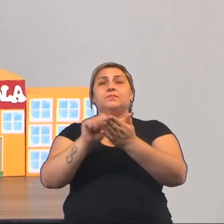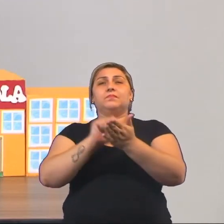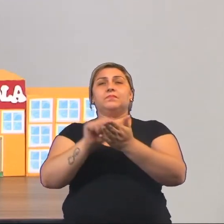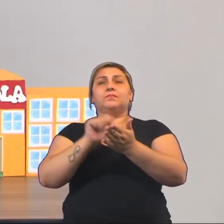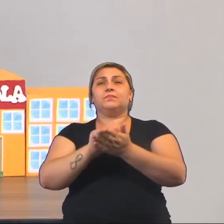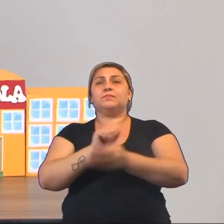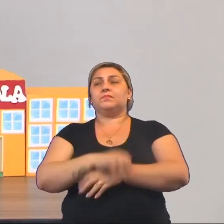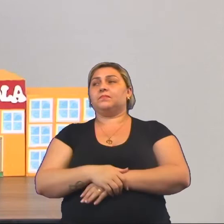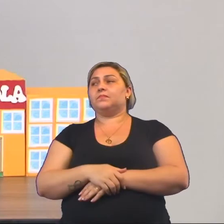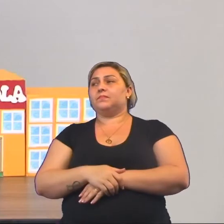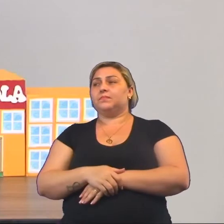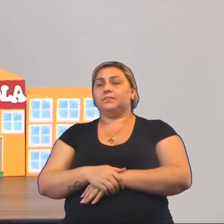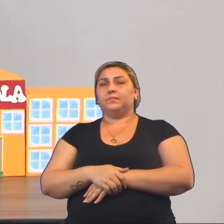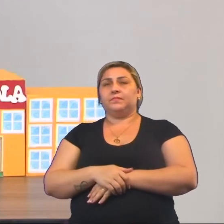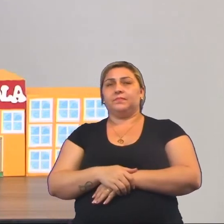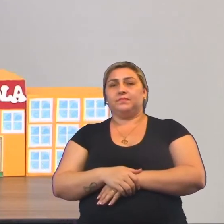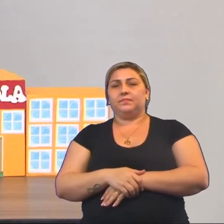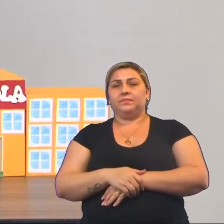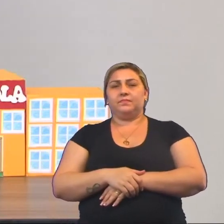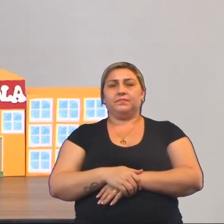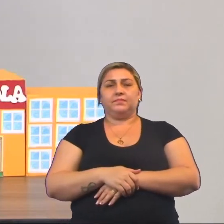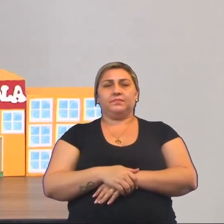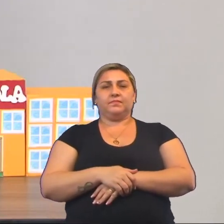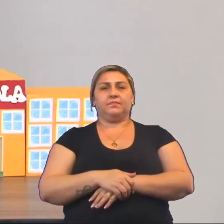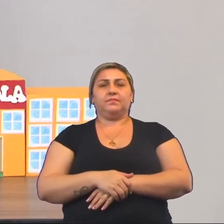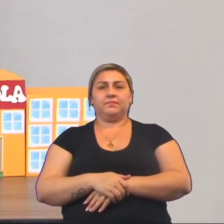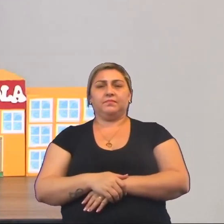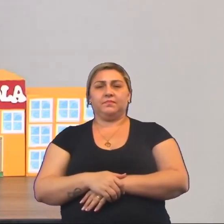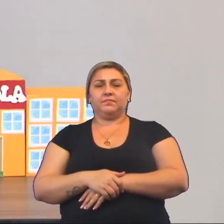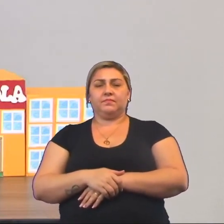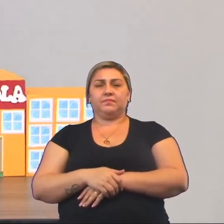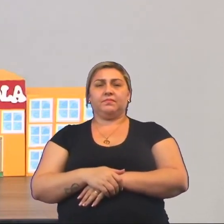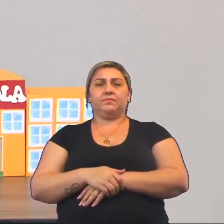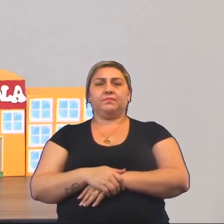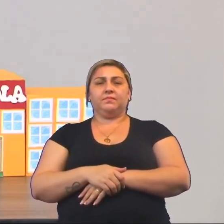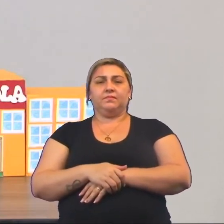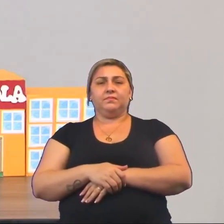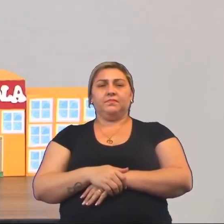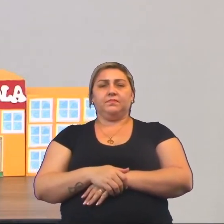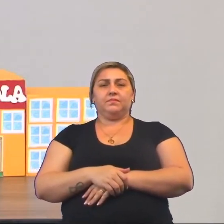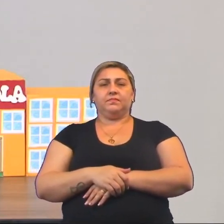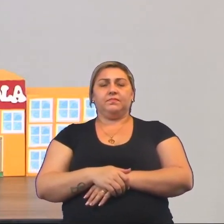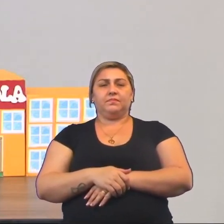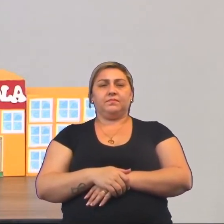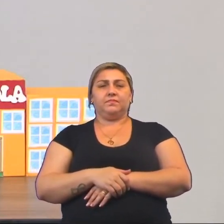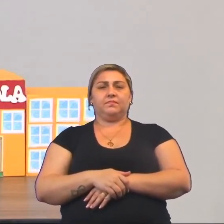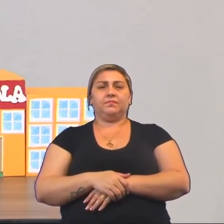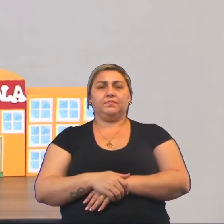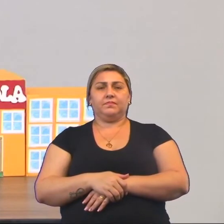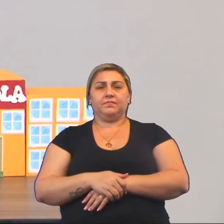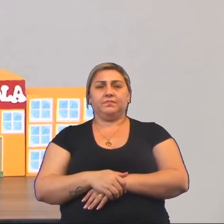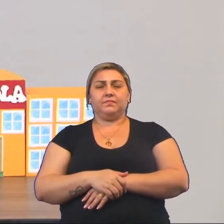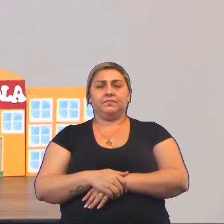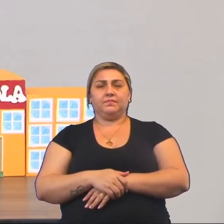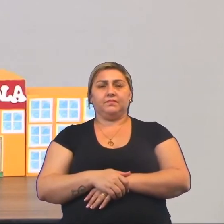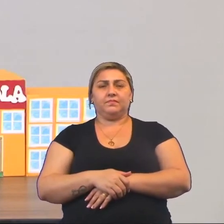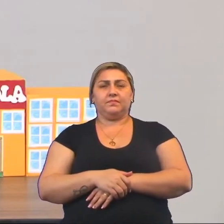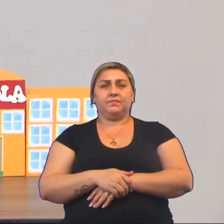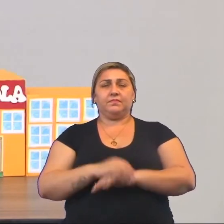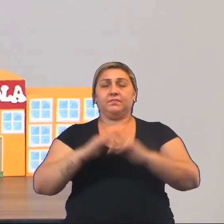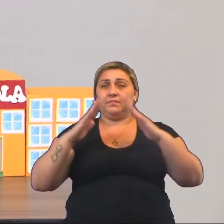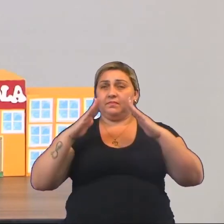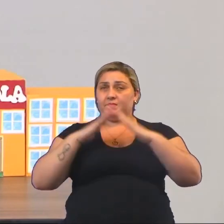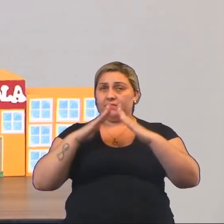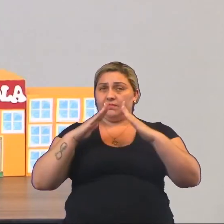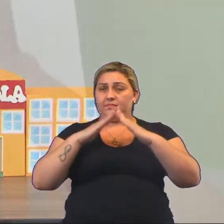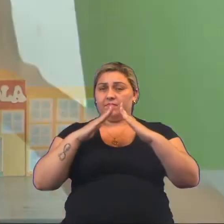palavras juntas. Tem que ter o espaço, tá bom, crianças? Então, o almoço em família é